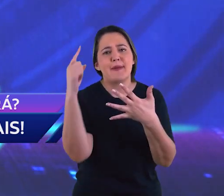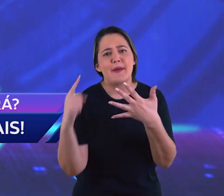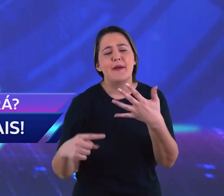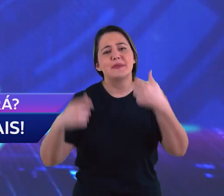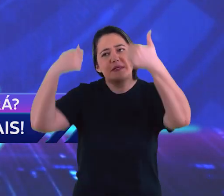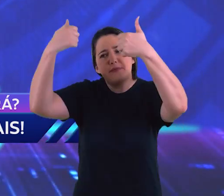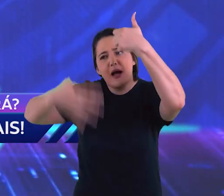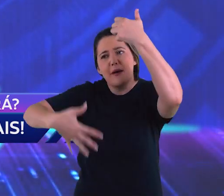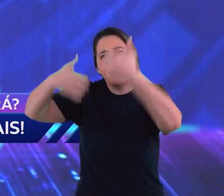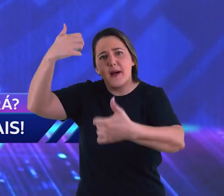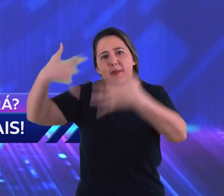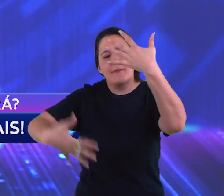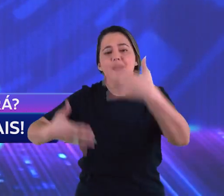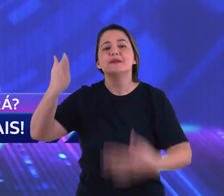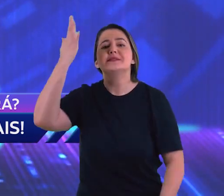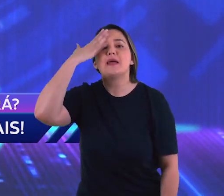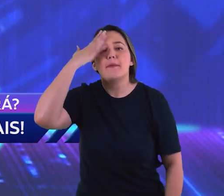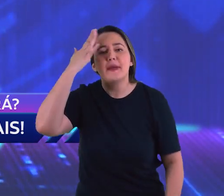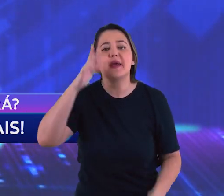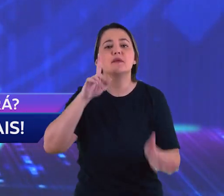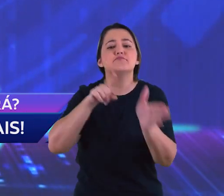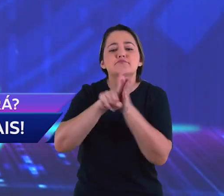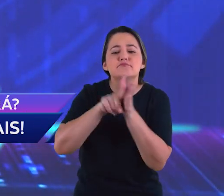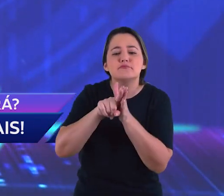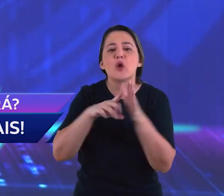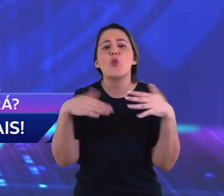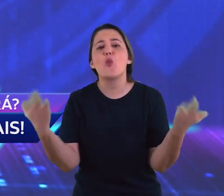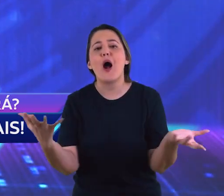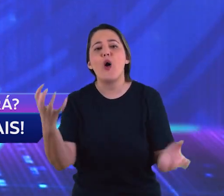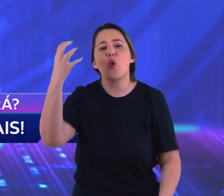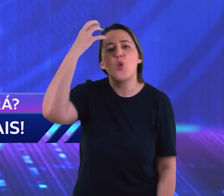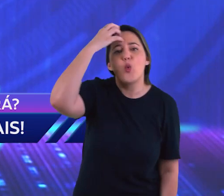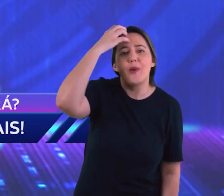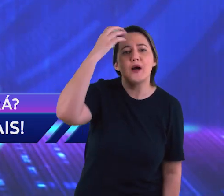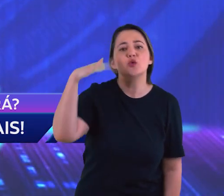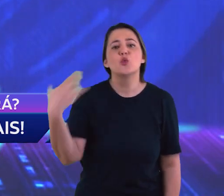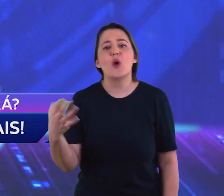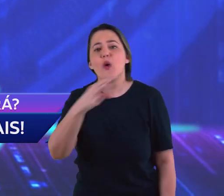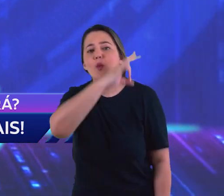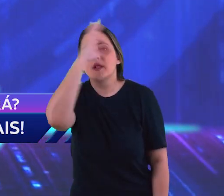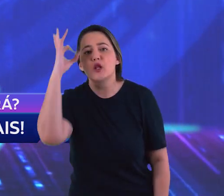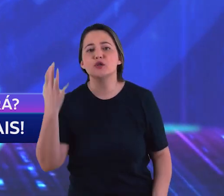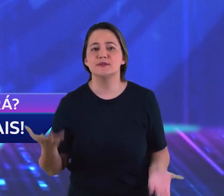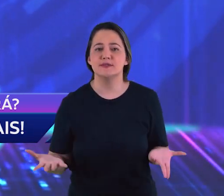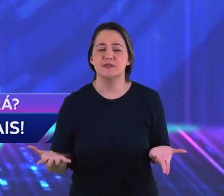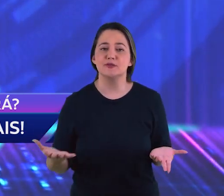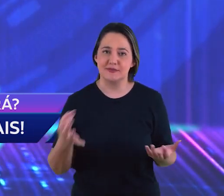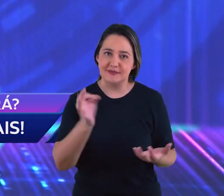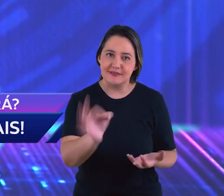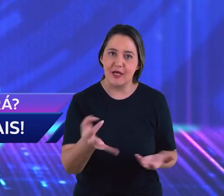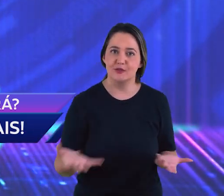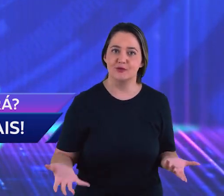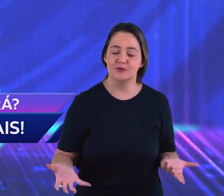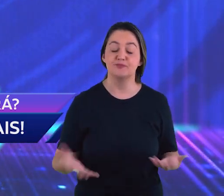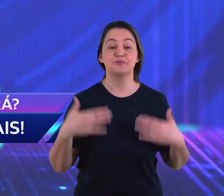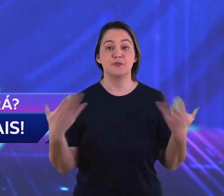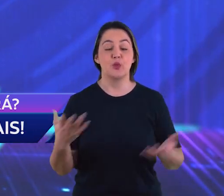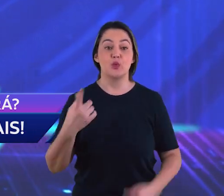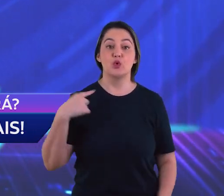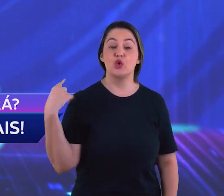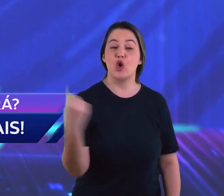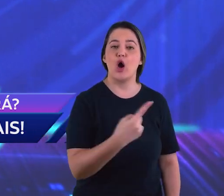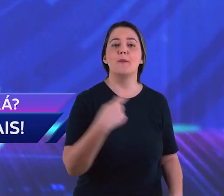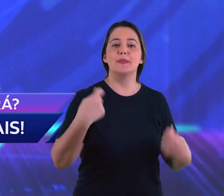muitas variáveis para dizer quem é o culpado de um acidente. É verdade. Nós, seres humanos, para